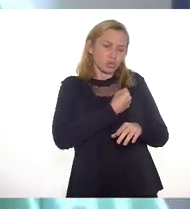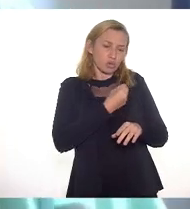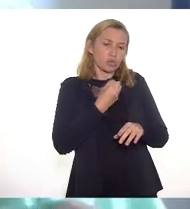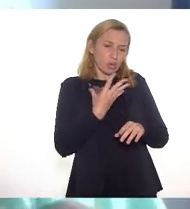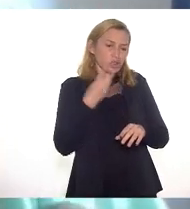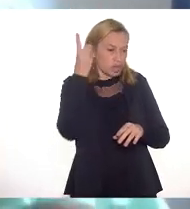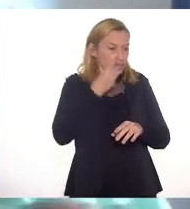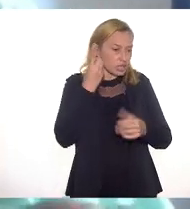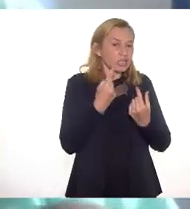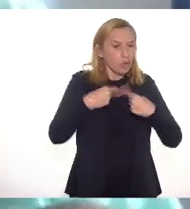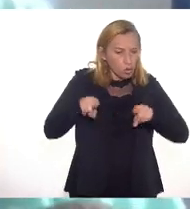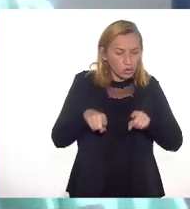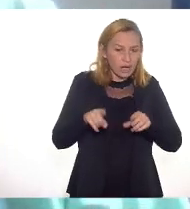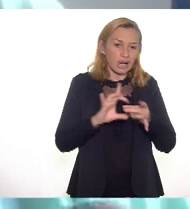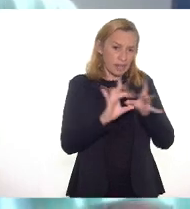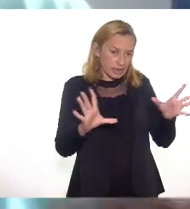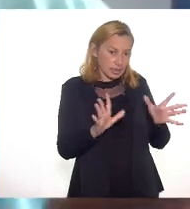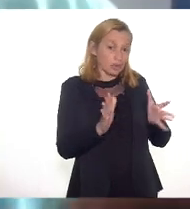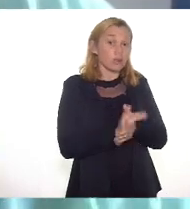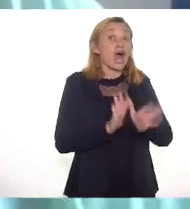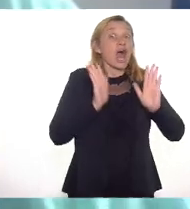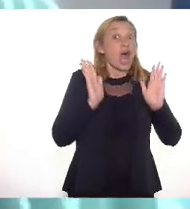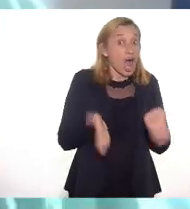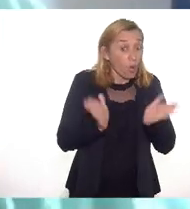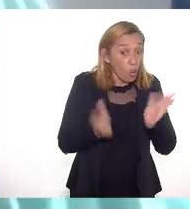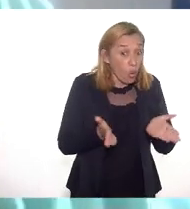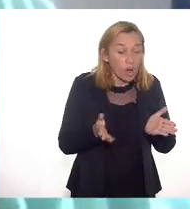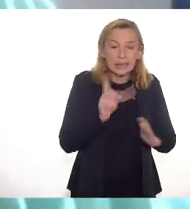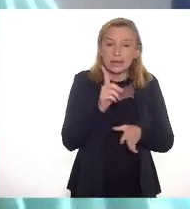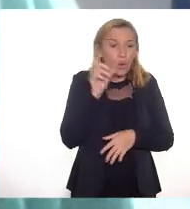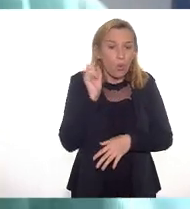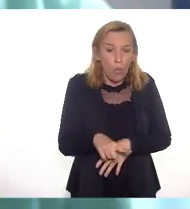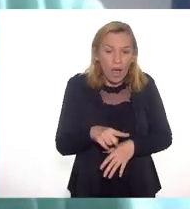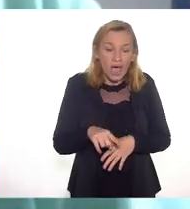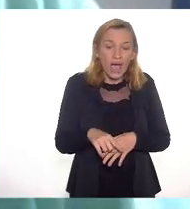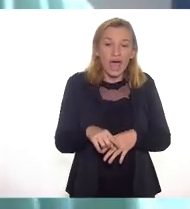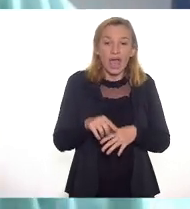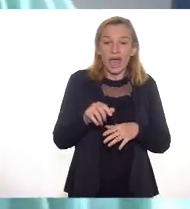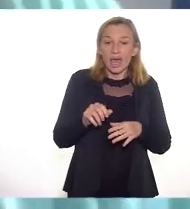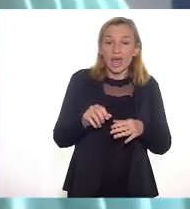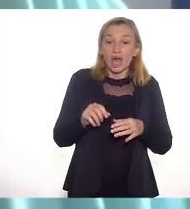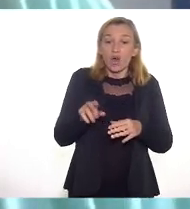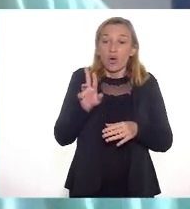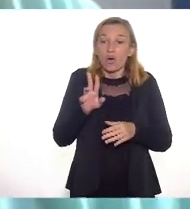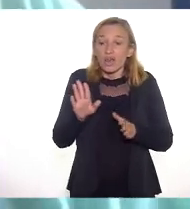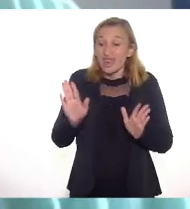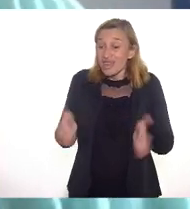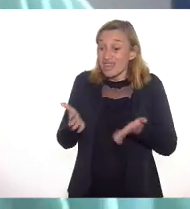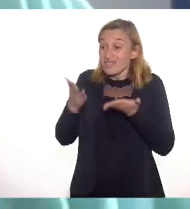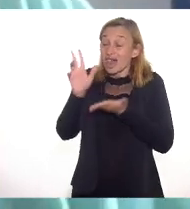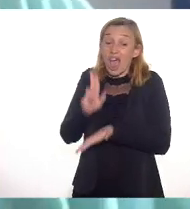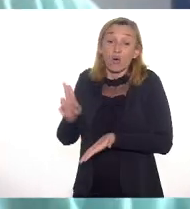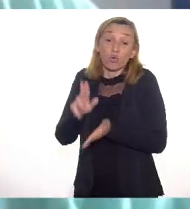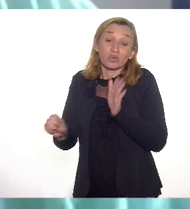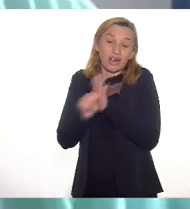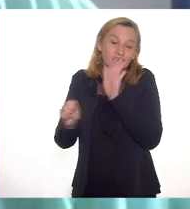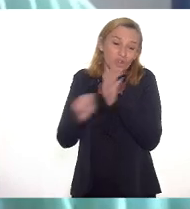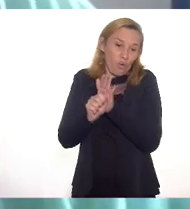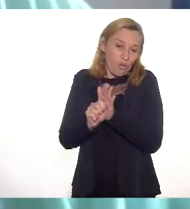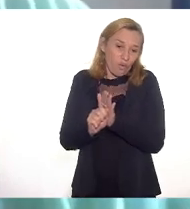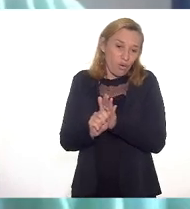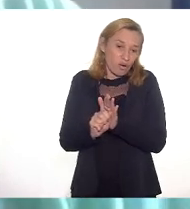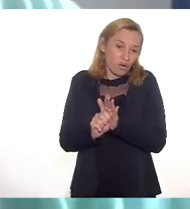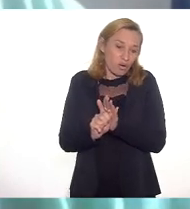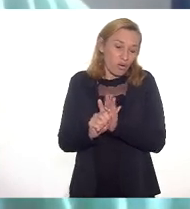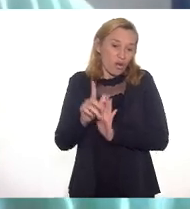da legalização. Agora, não é apologia às drogas discutir a legalização. O Fernando Henrique defende